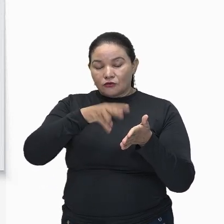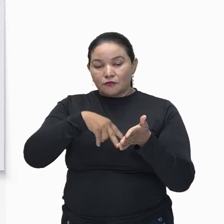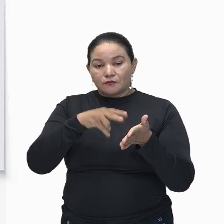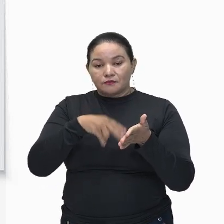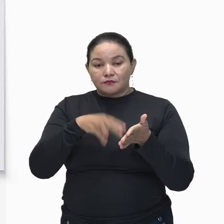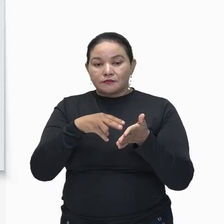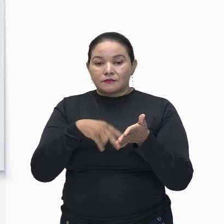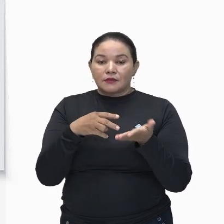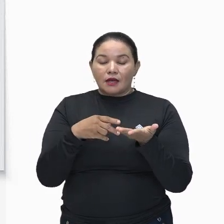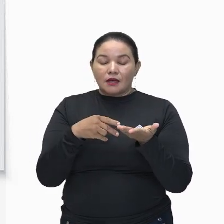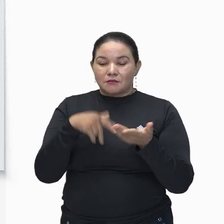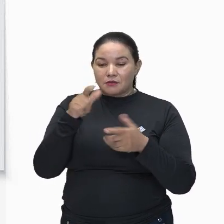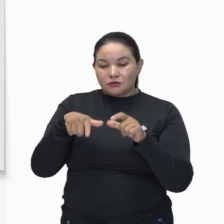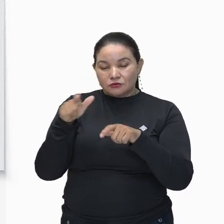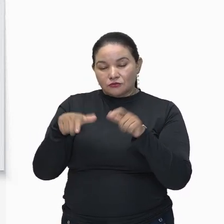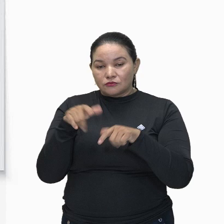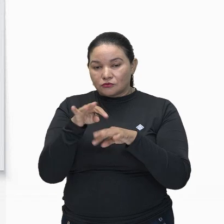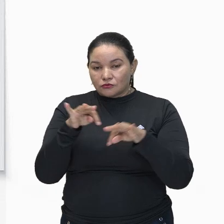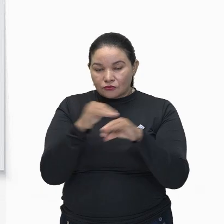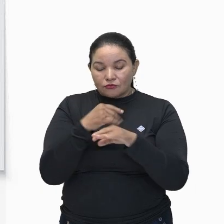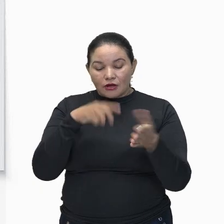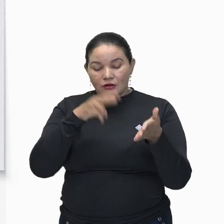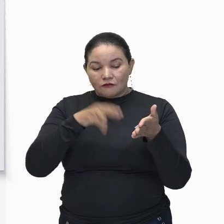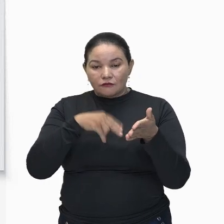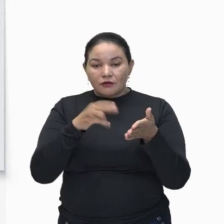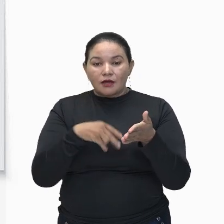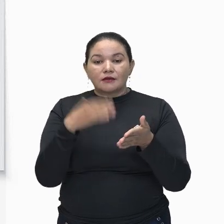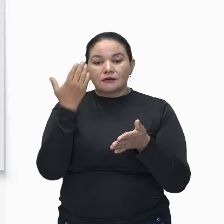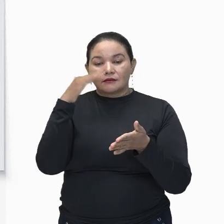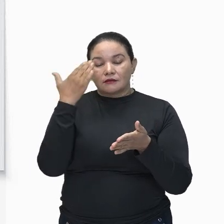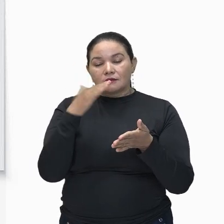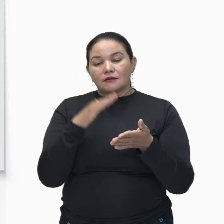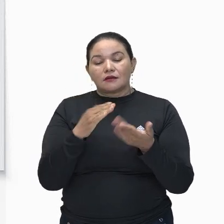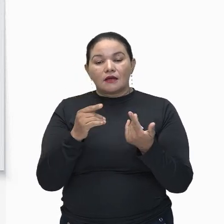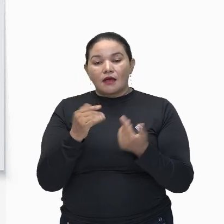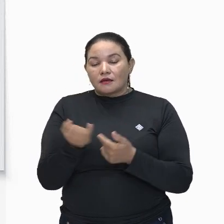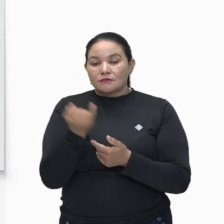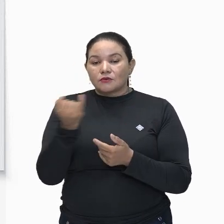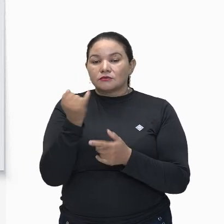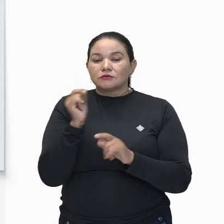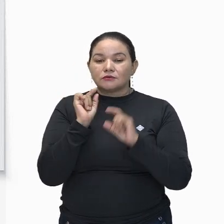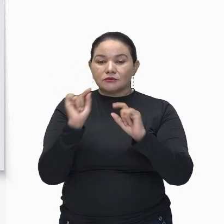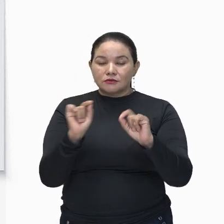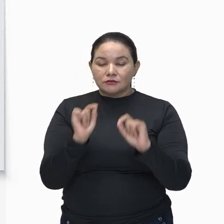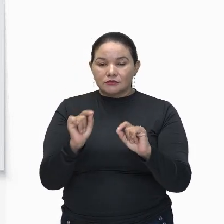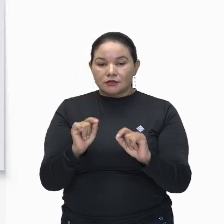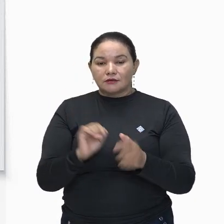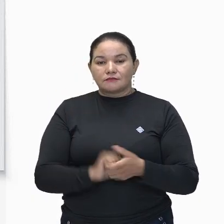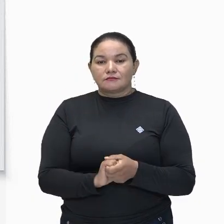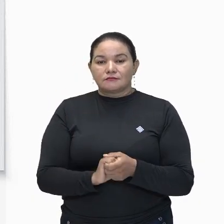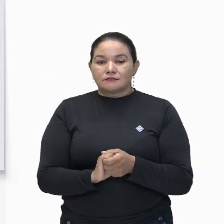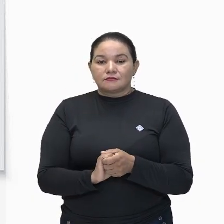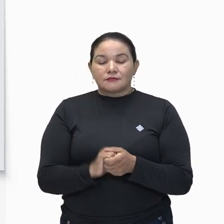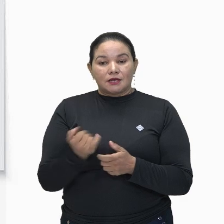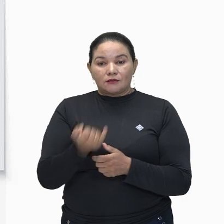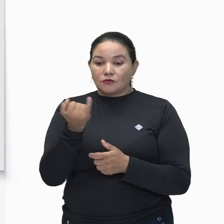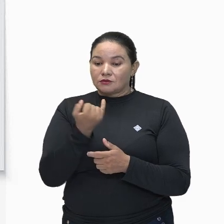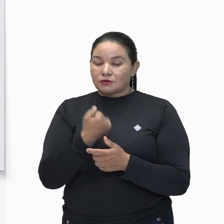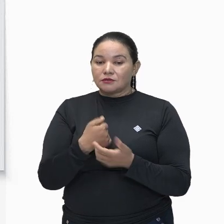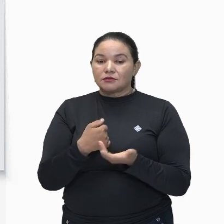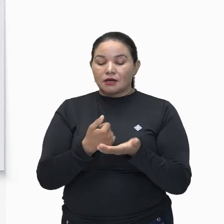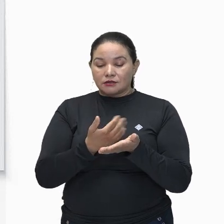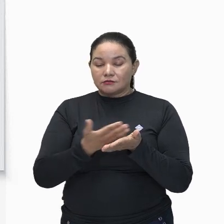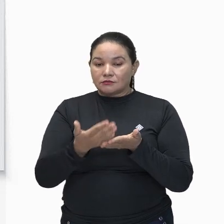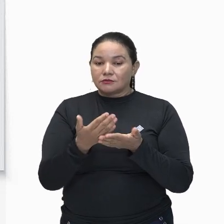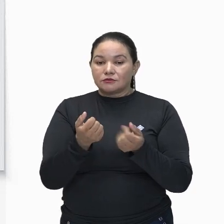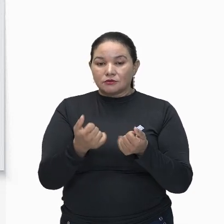colocadas de acordo com a relevância, ou seja, o mais importante é dito antes. Então, ele é um breve resumo, né, um